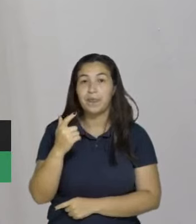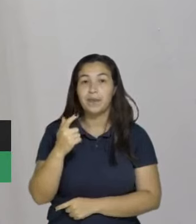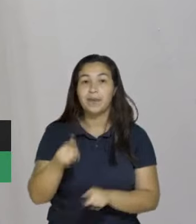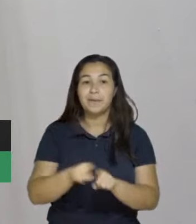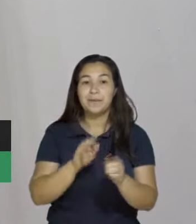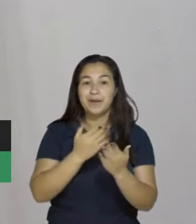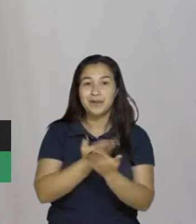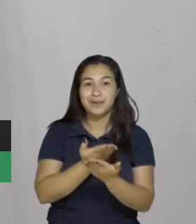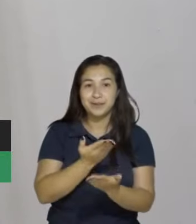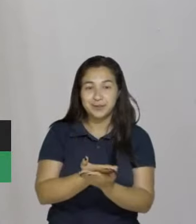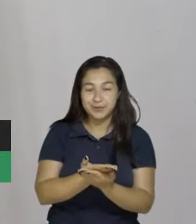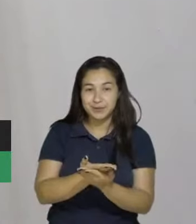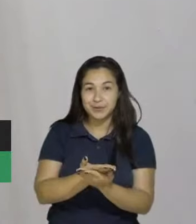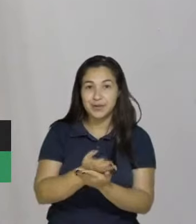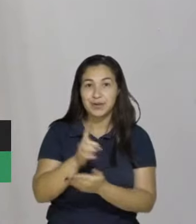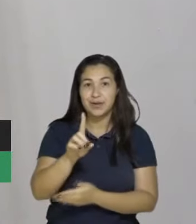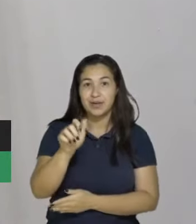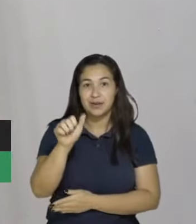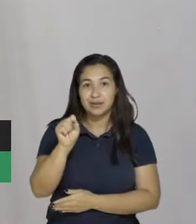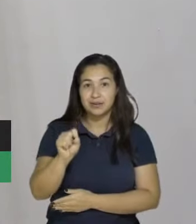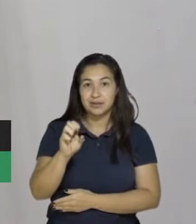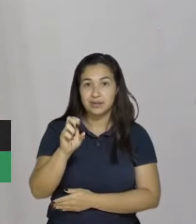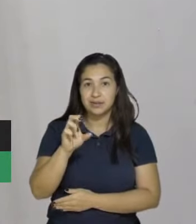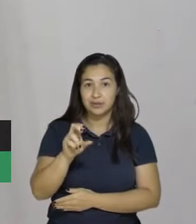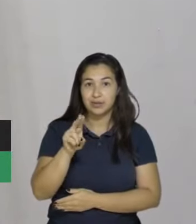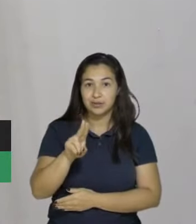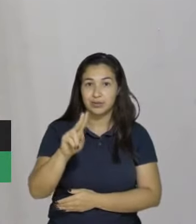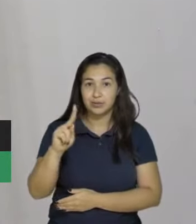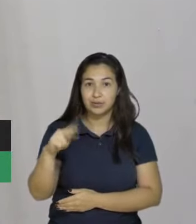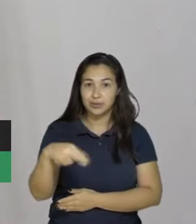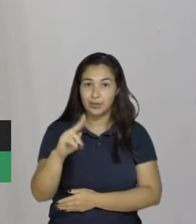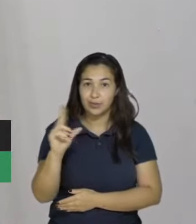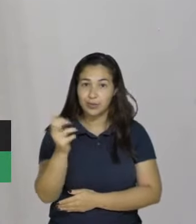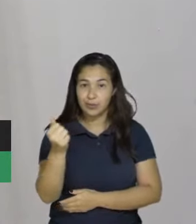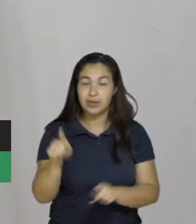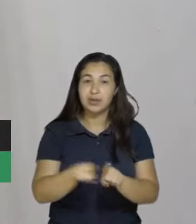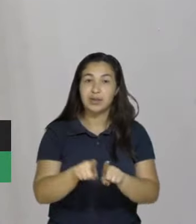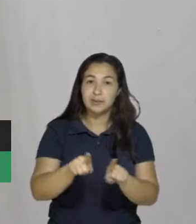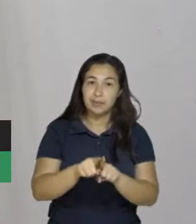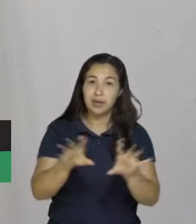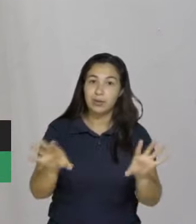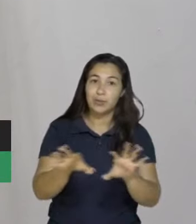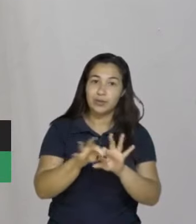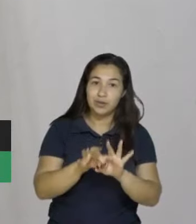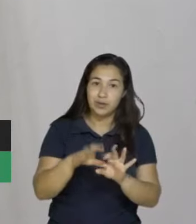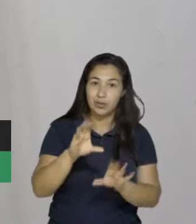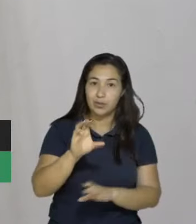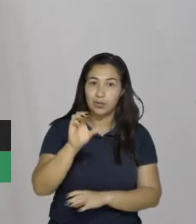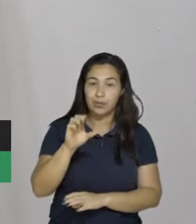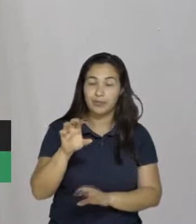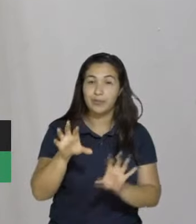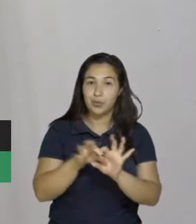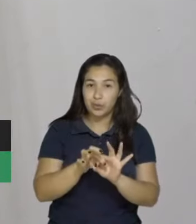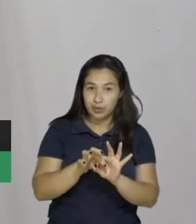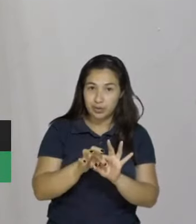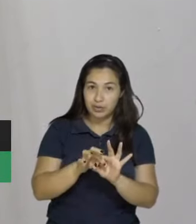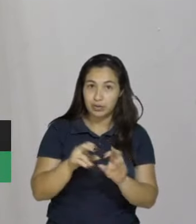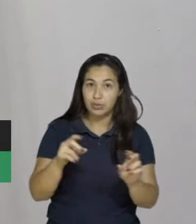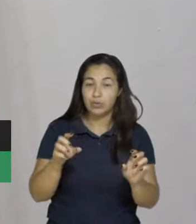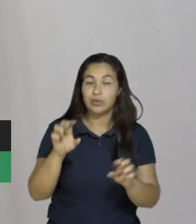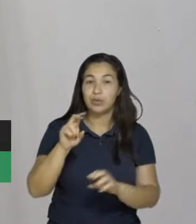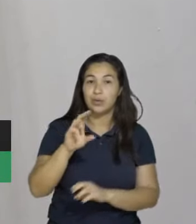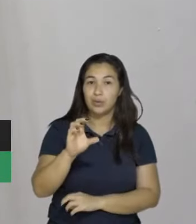com o enredo Africanidades Catarinenses. Tivemos a escola de samba Unidos da Coloninha, com o